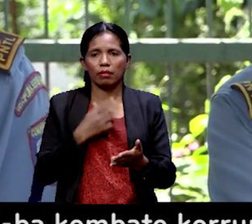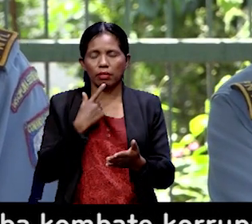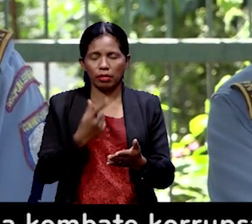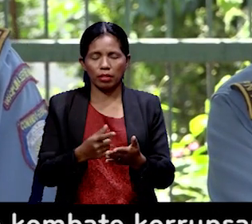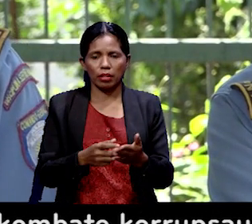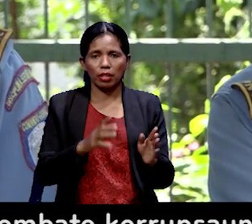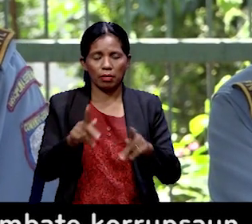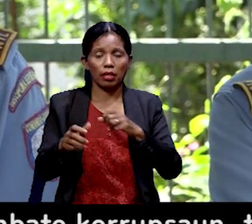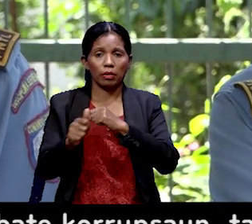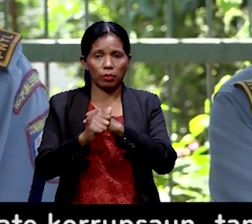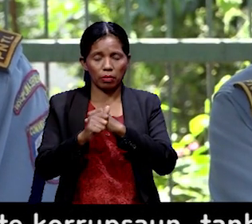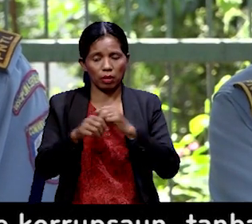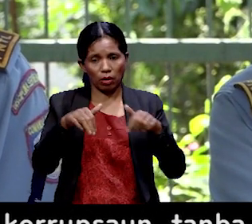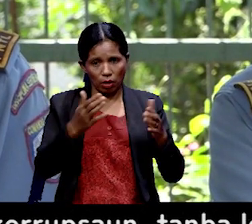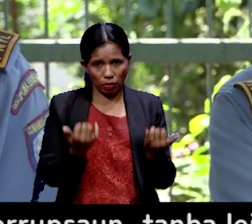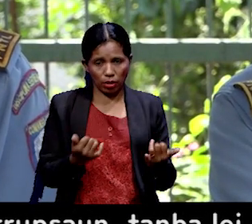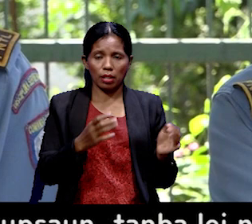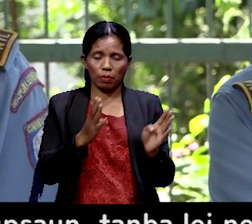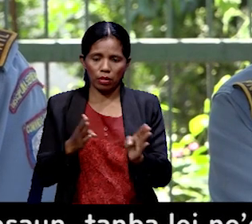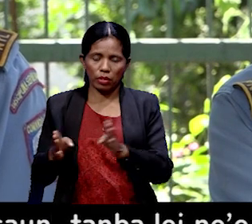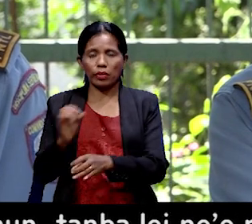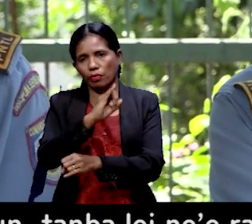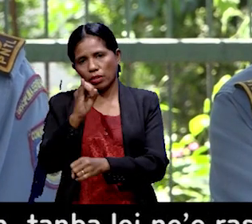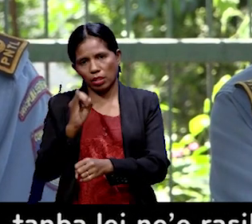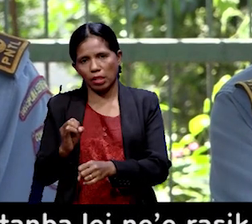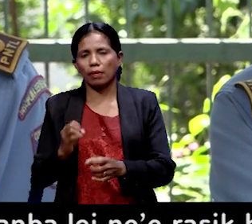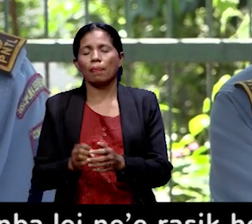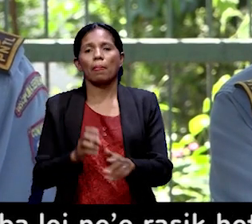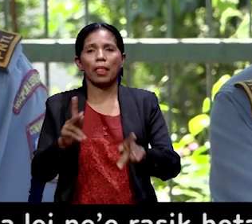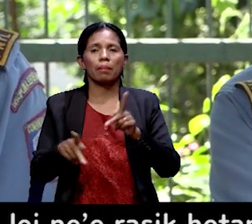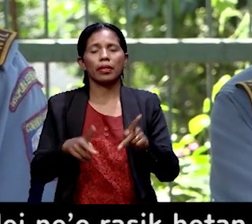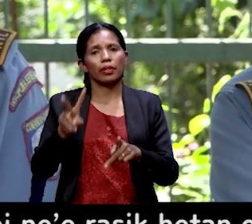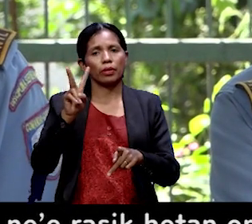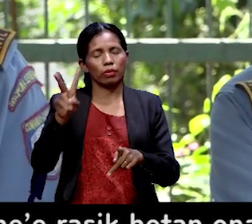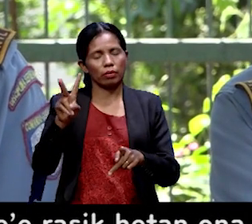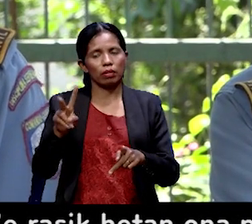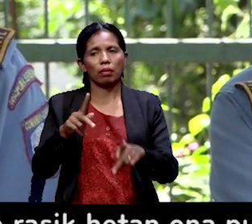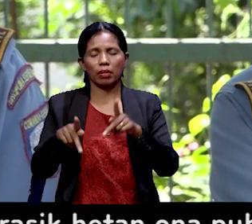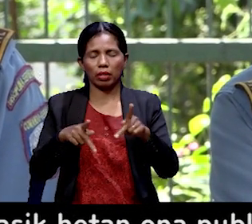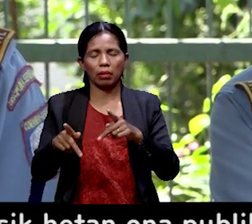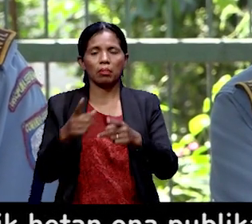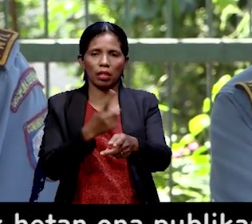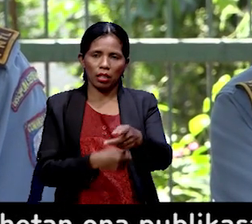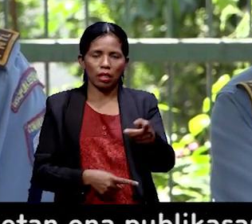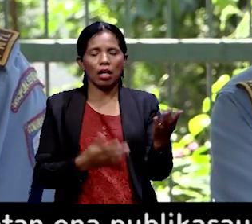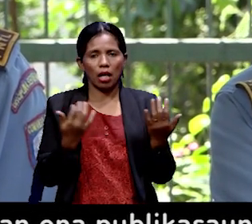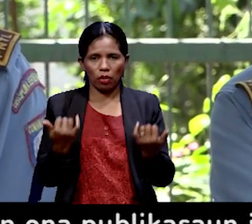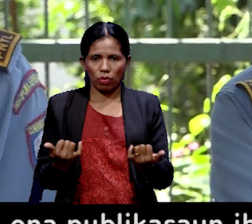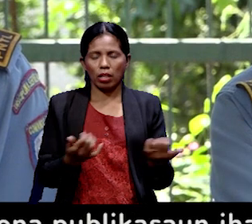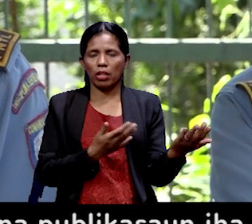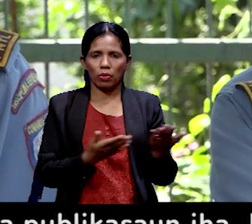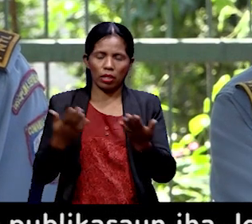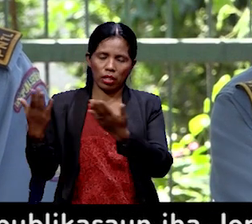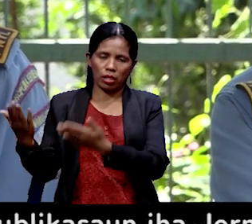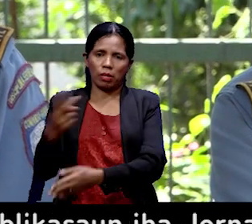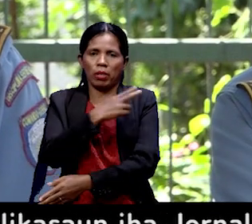de investigação e ela a e vítima na rua né, que a sira bem macana que né agora já o